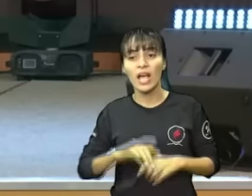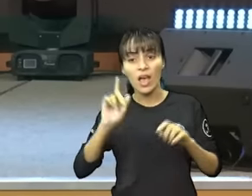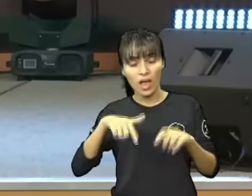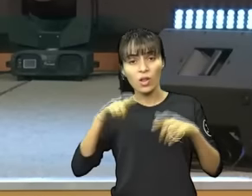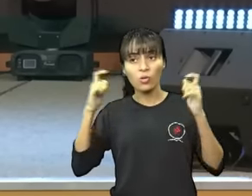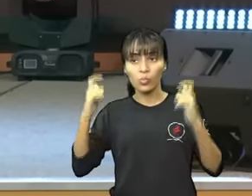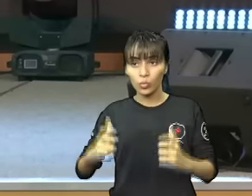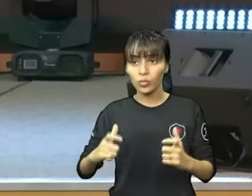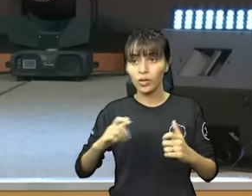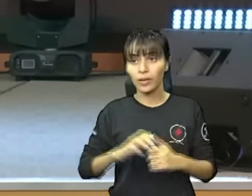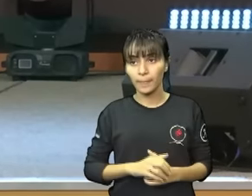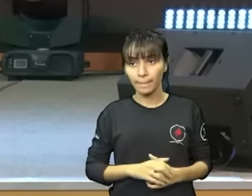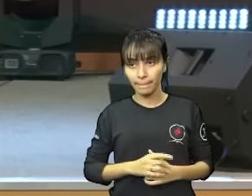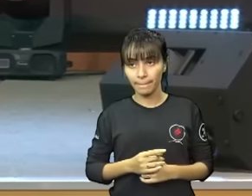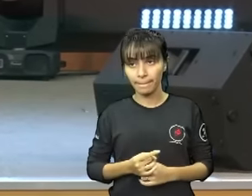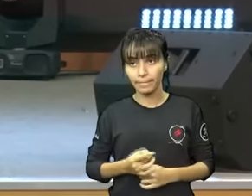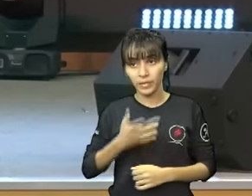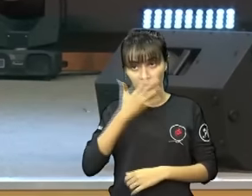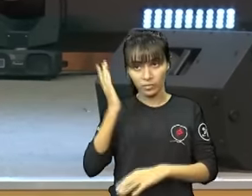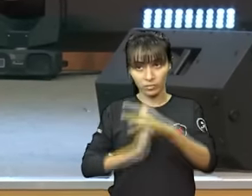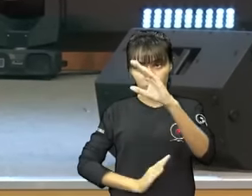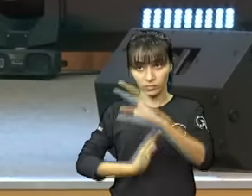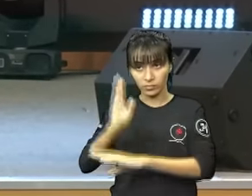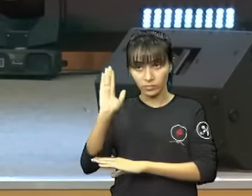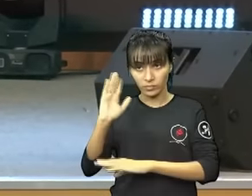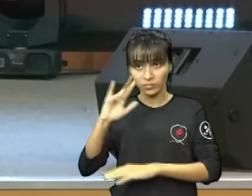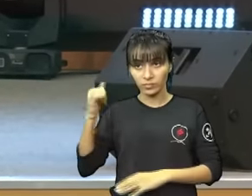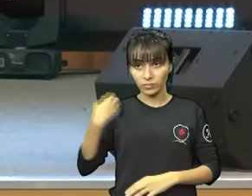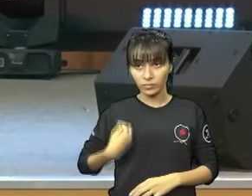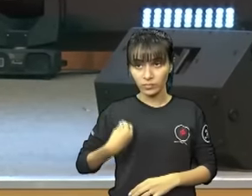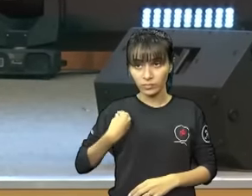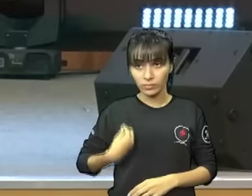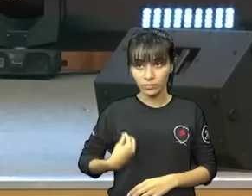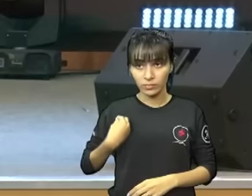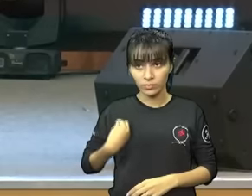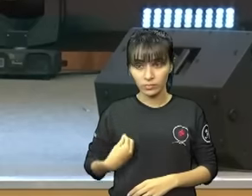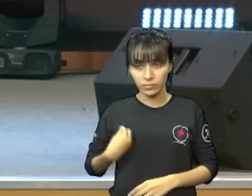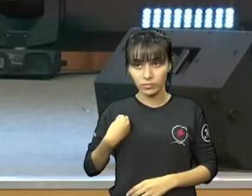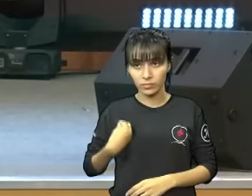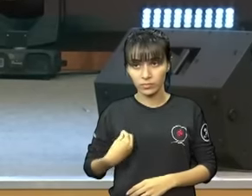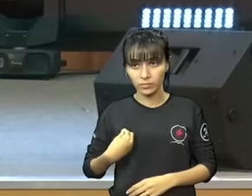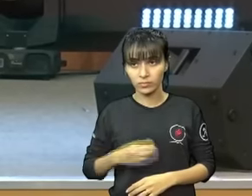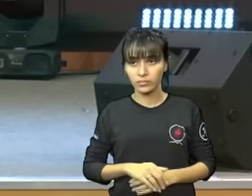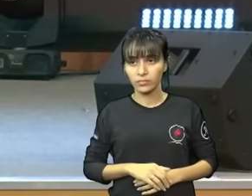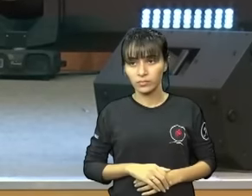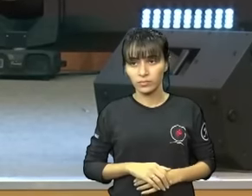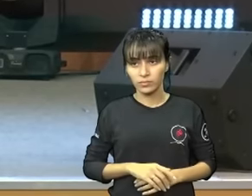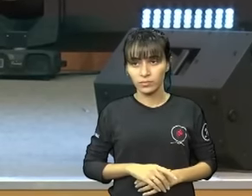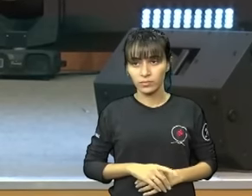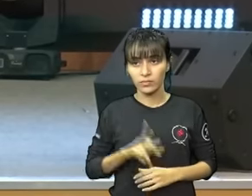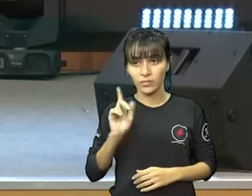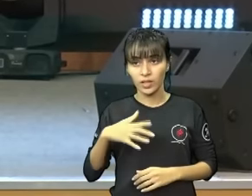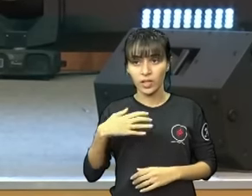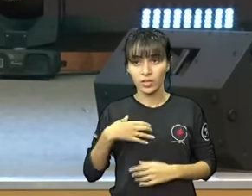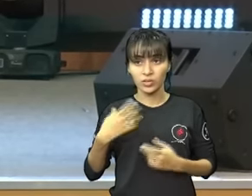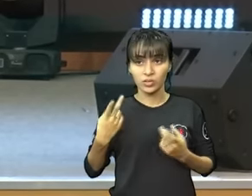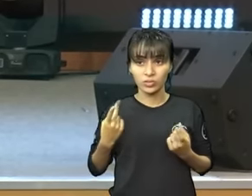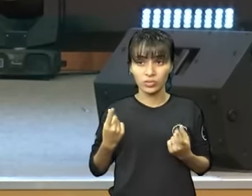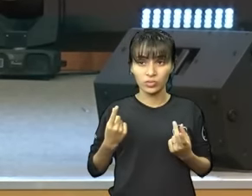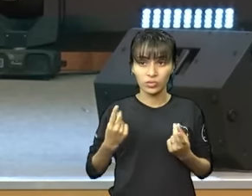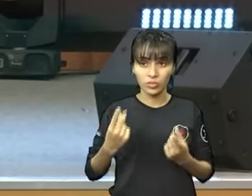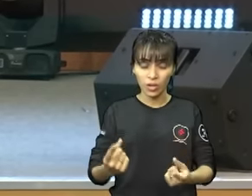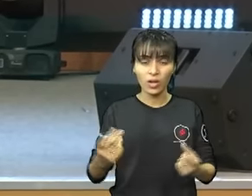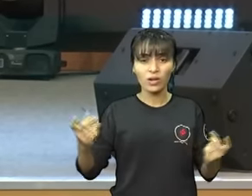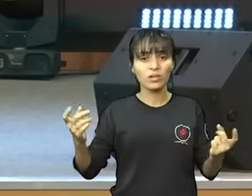um lugar onde quem for para o céu vai dizer em estado eterno e